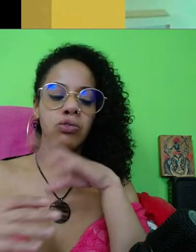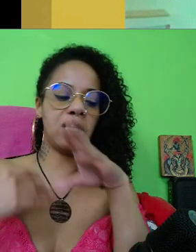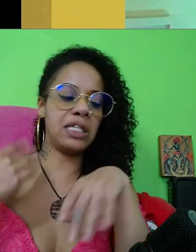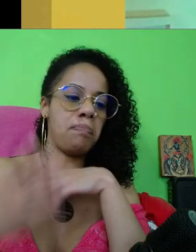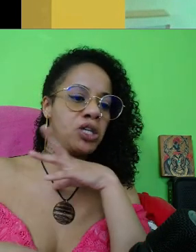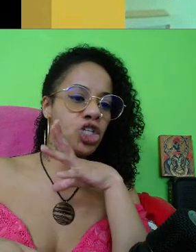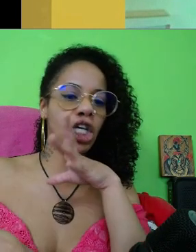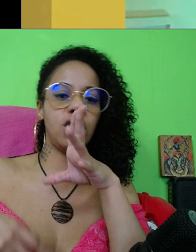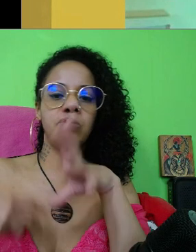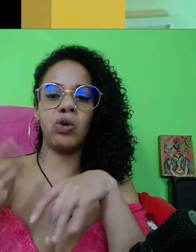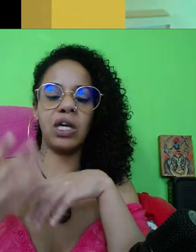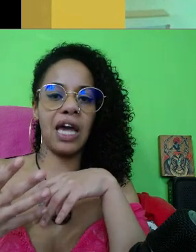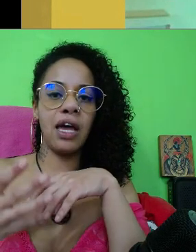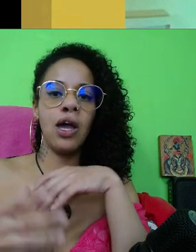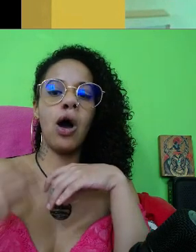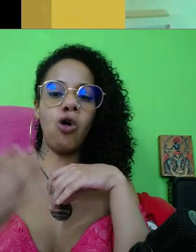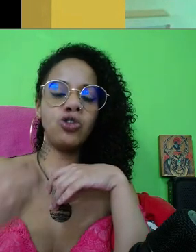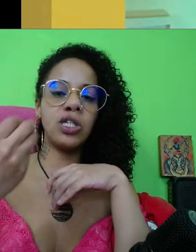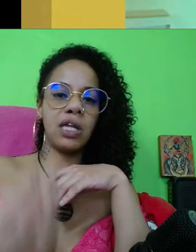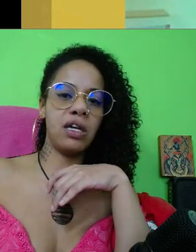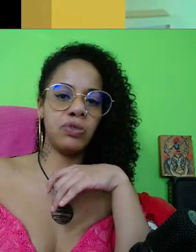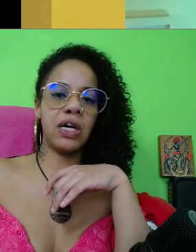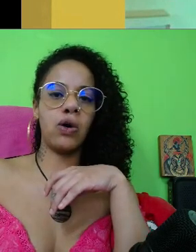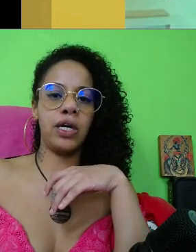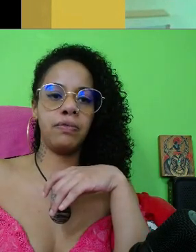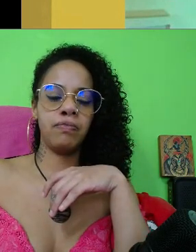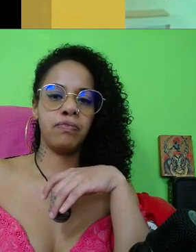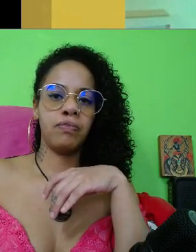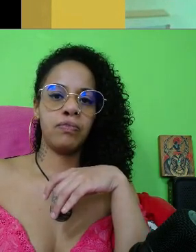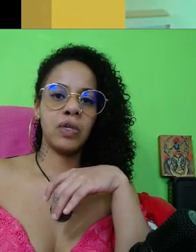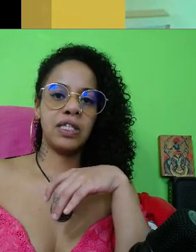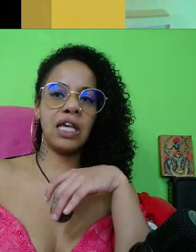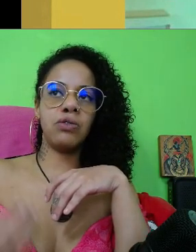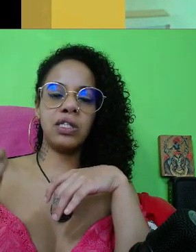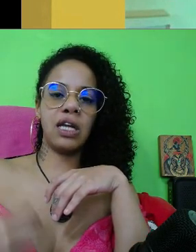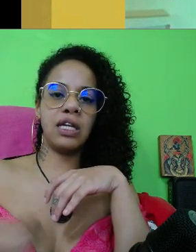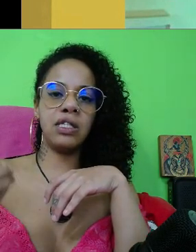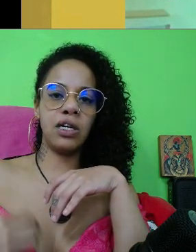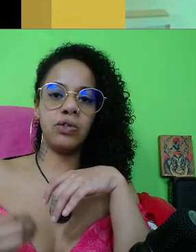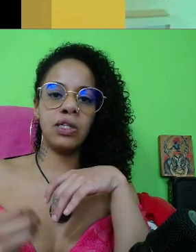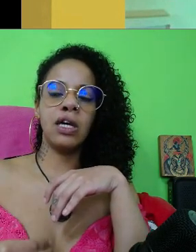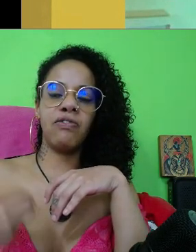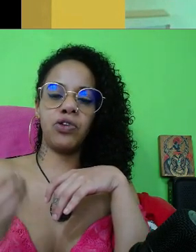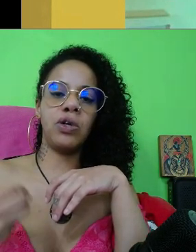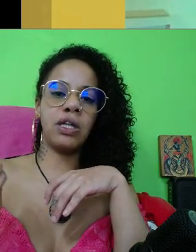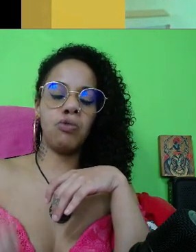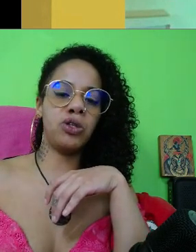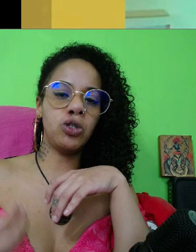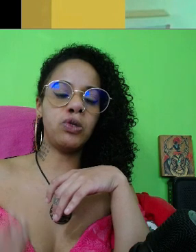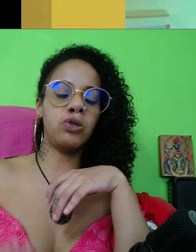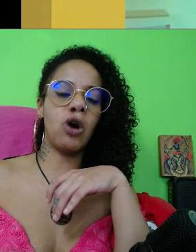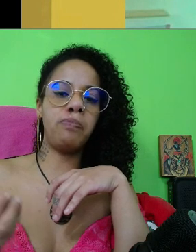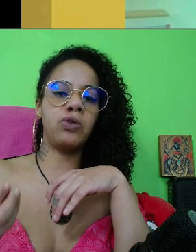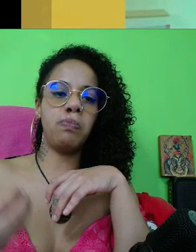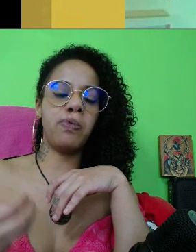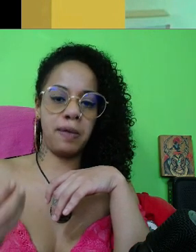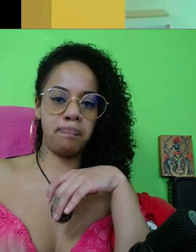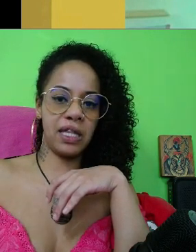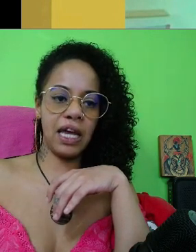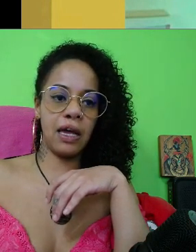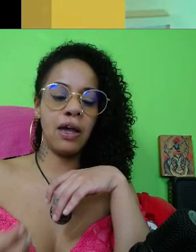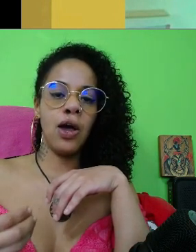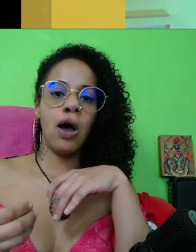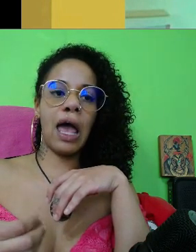o nós que eu não sei se é petismo o que que é onde estaríamos agora sem os 13 anos que foram interrompidos por um golpe